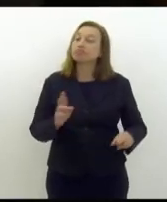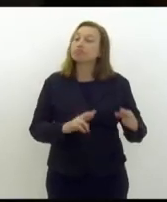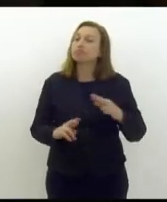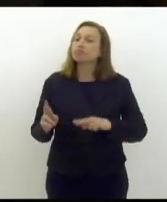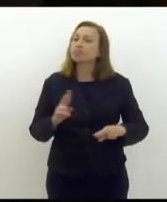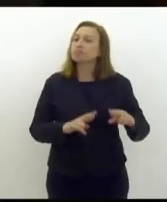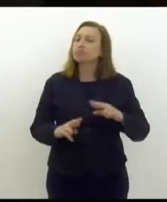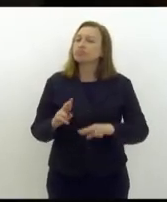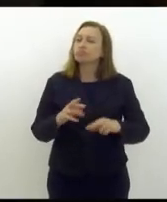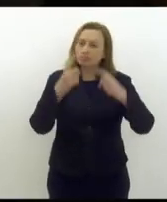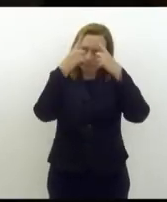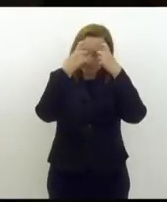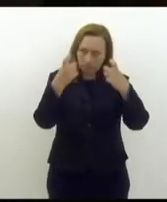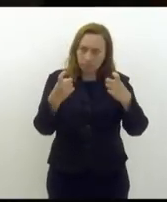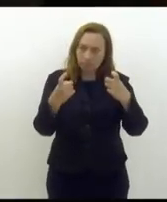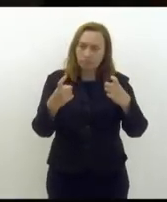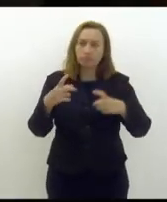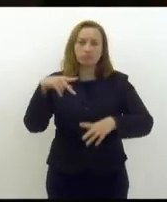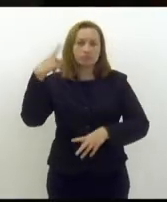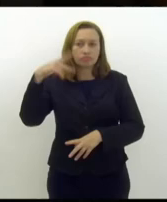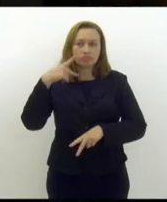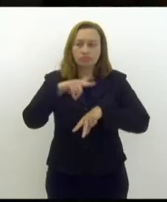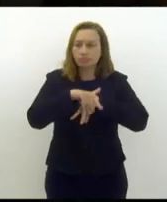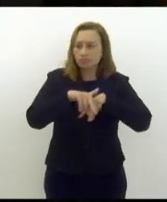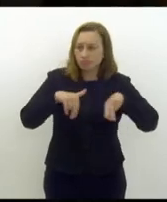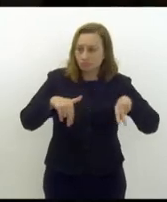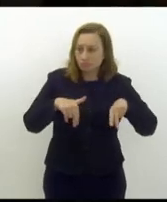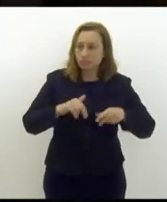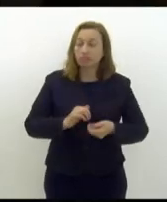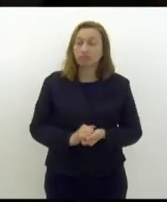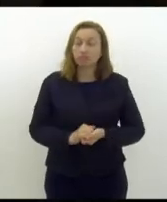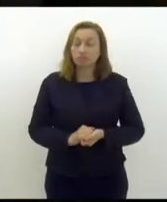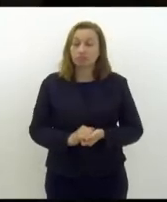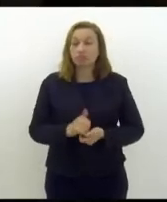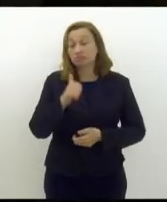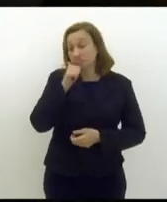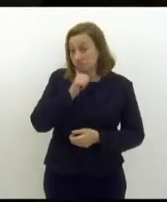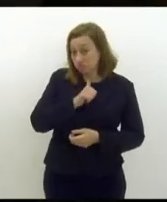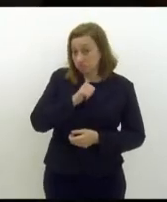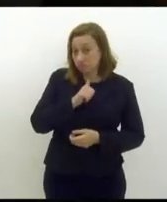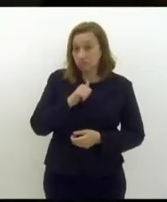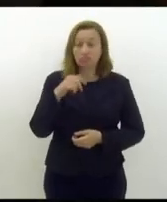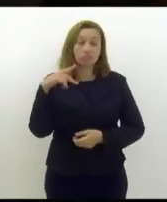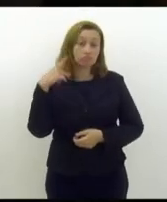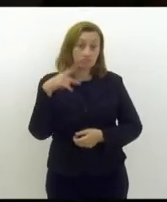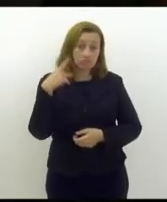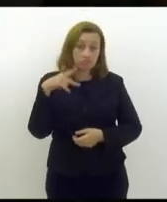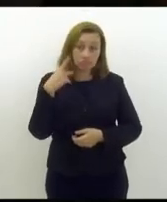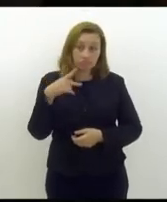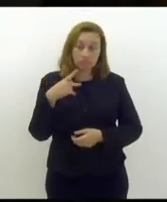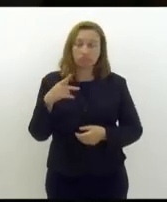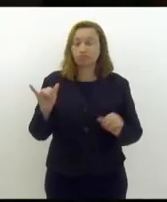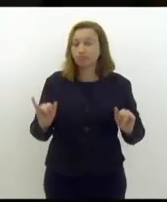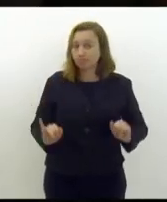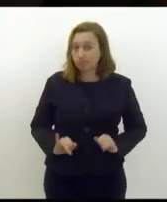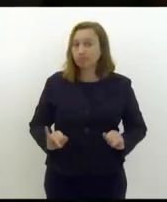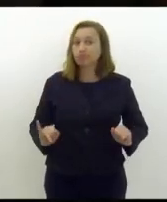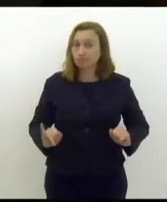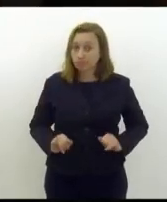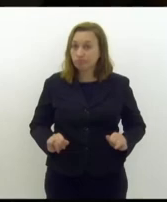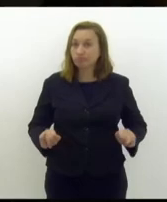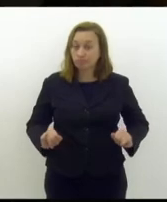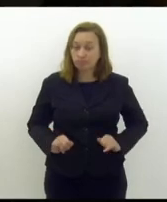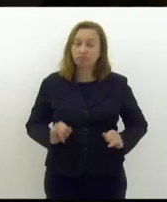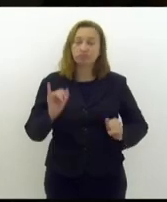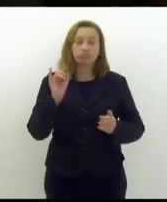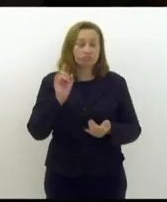a violência política de gênero que as mulheres parlamentares vem sofrendo